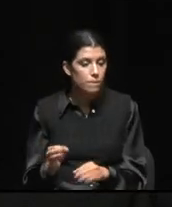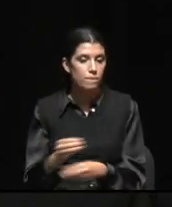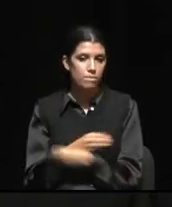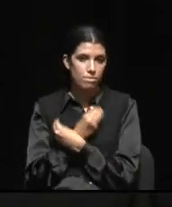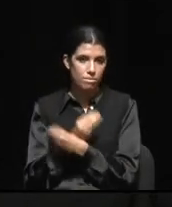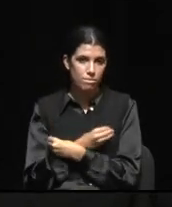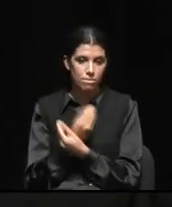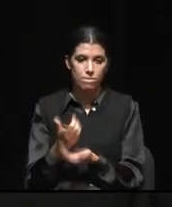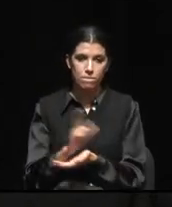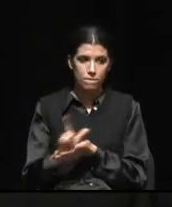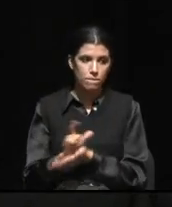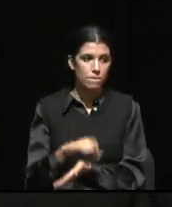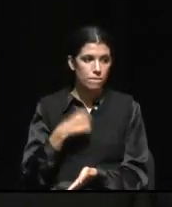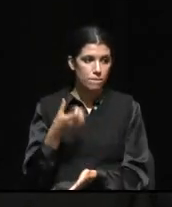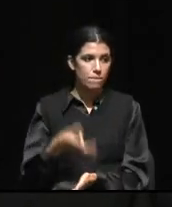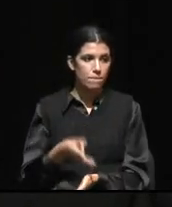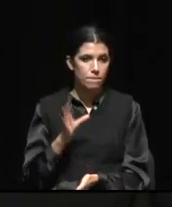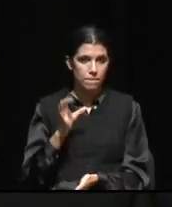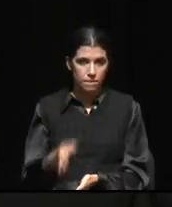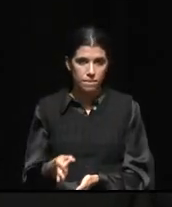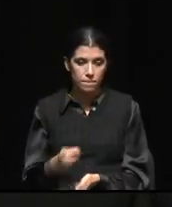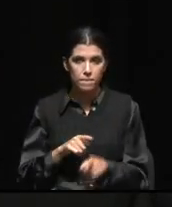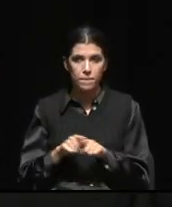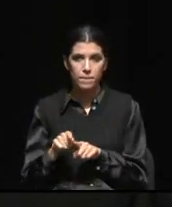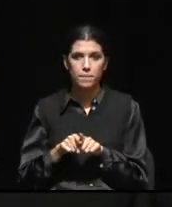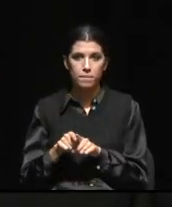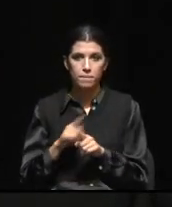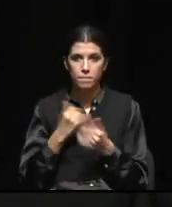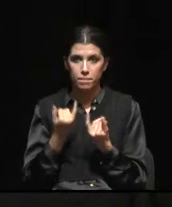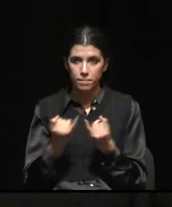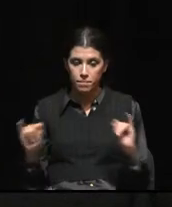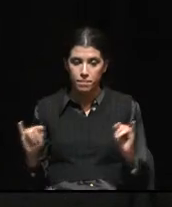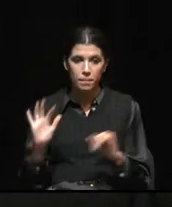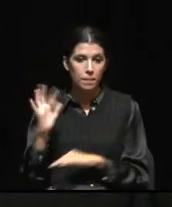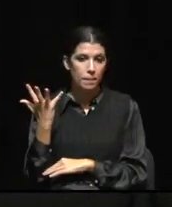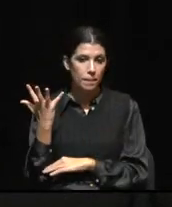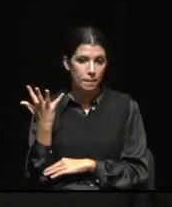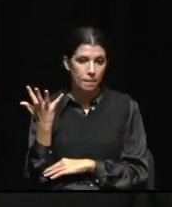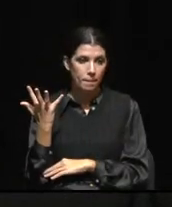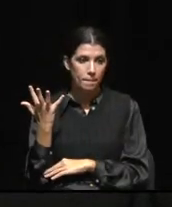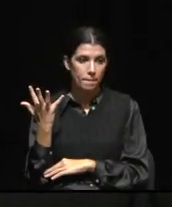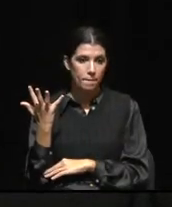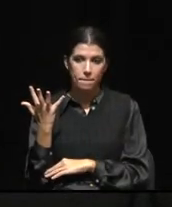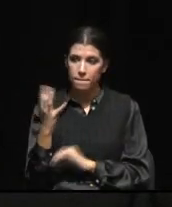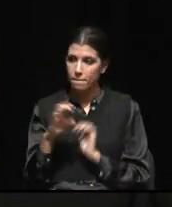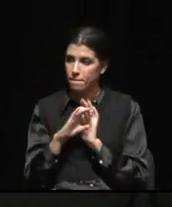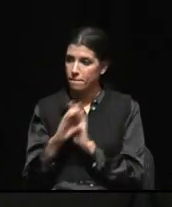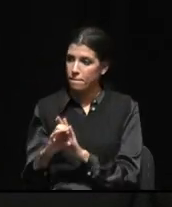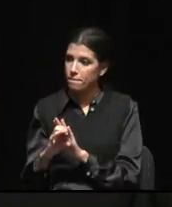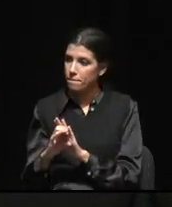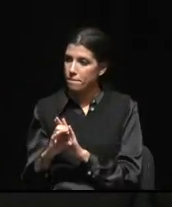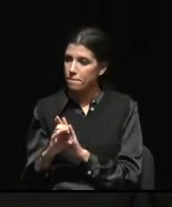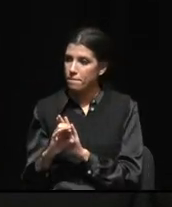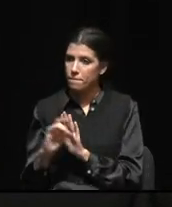bloco livre pev PCP deputados não inscritos Pan o chega não